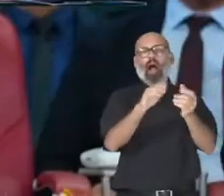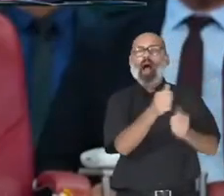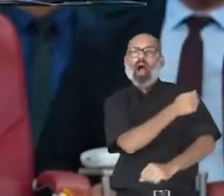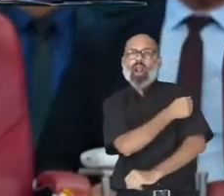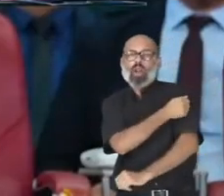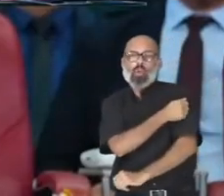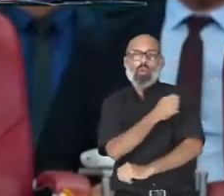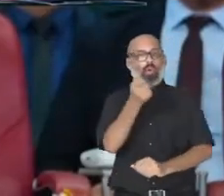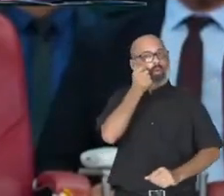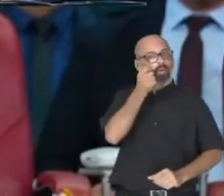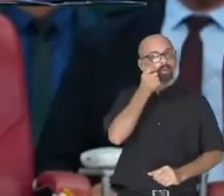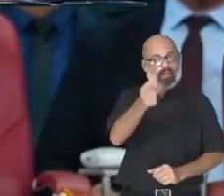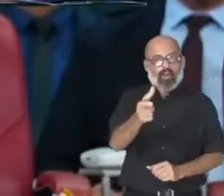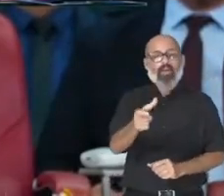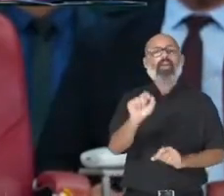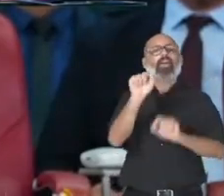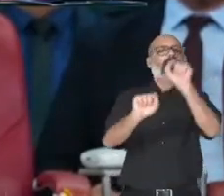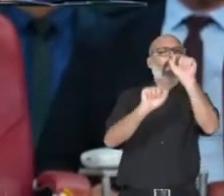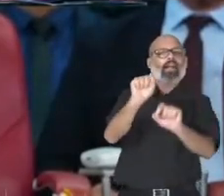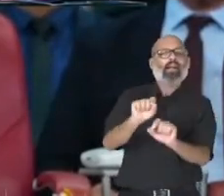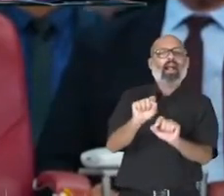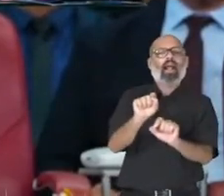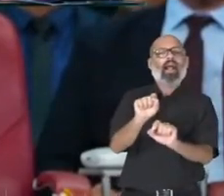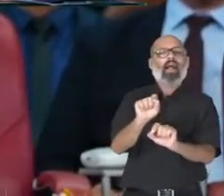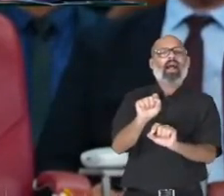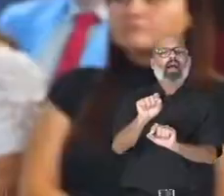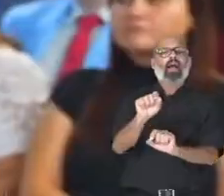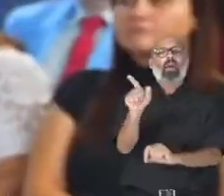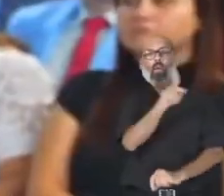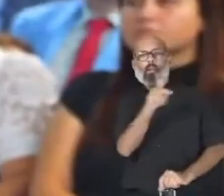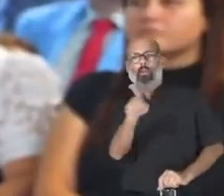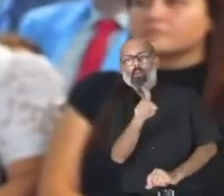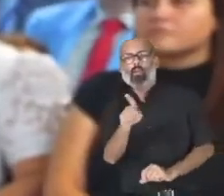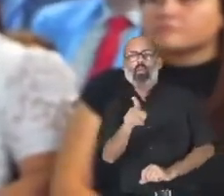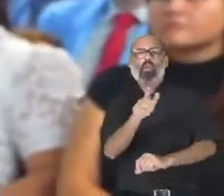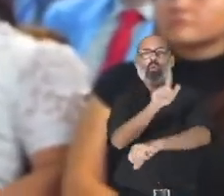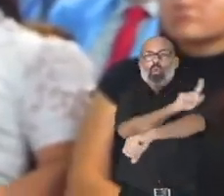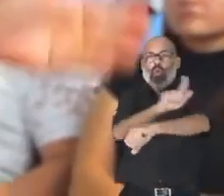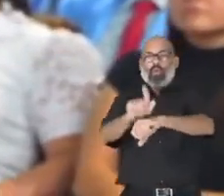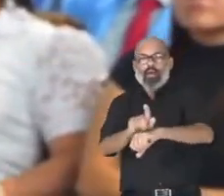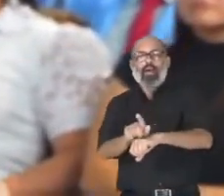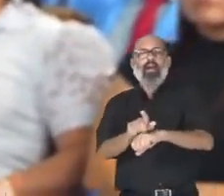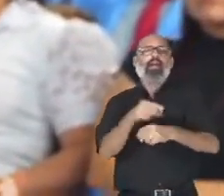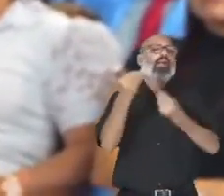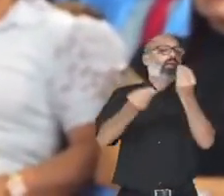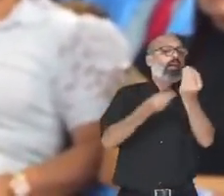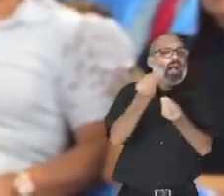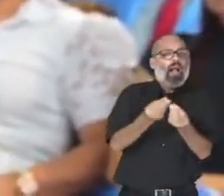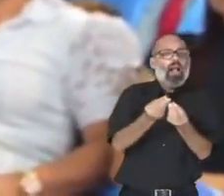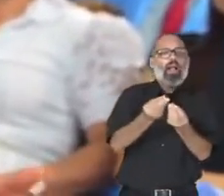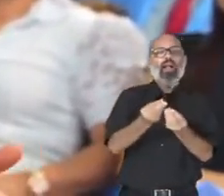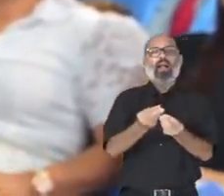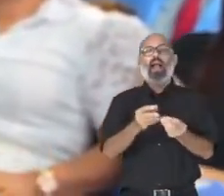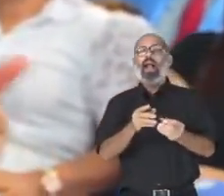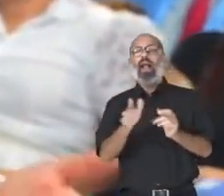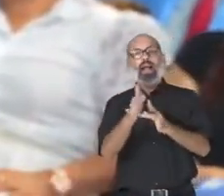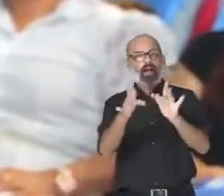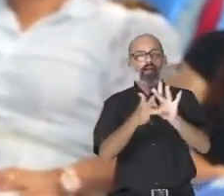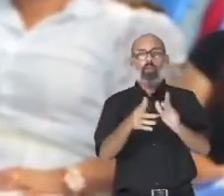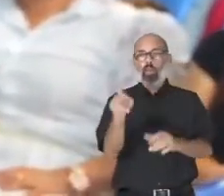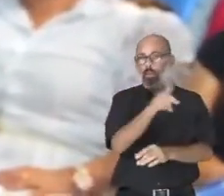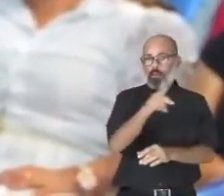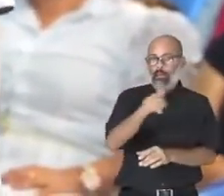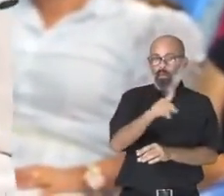Olha que interessante. Quem era o Rabi da Galileia? Quem era o Rabino, o Raboni da Galileia? Era um mestre, um